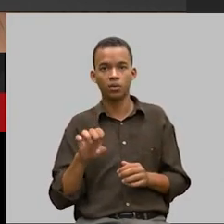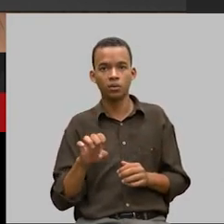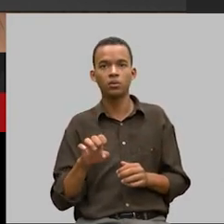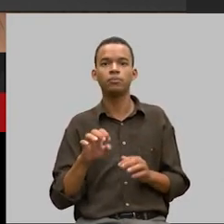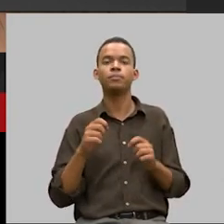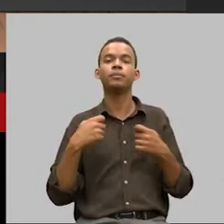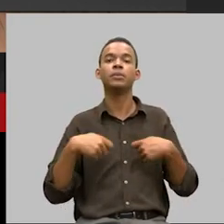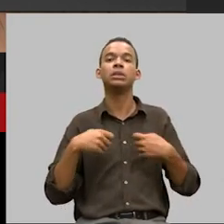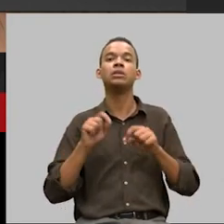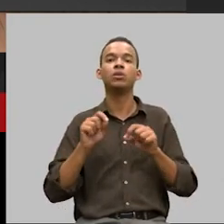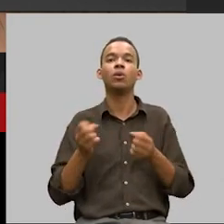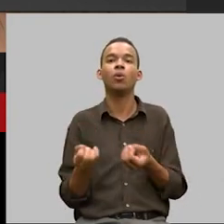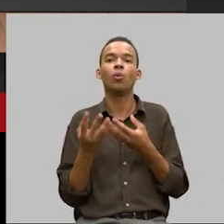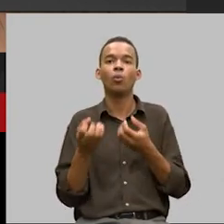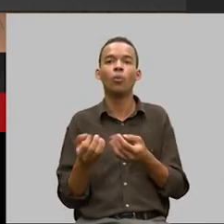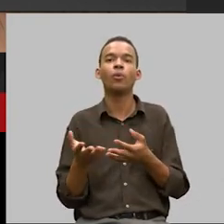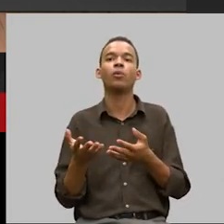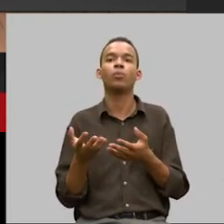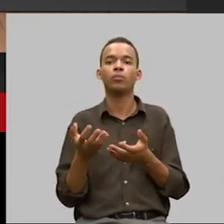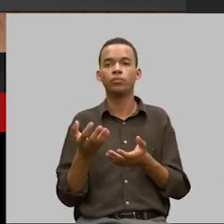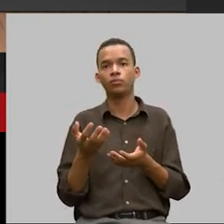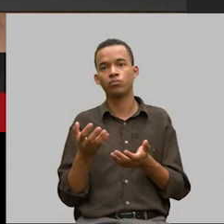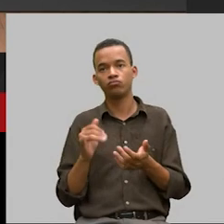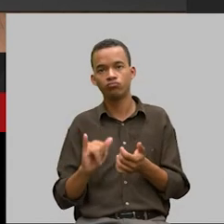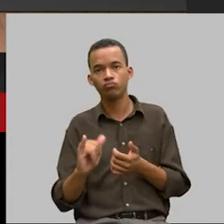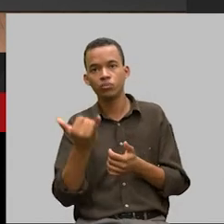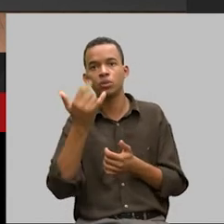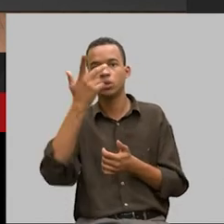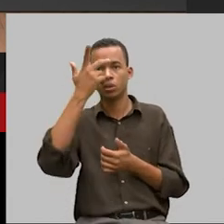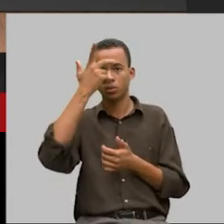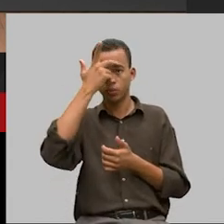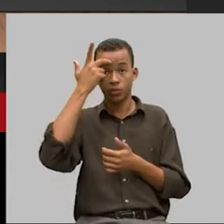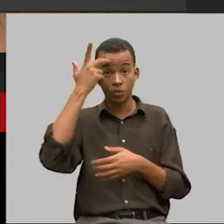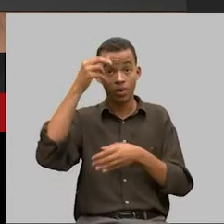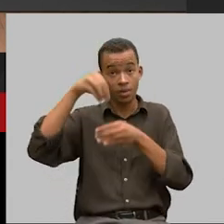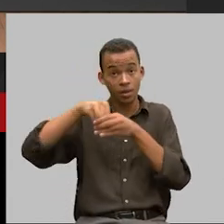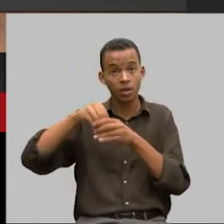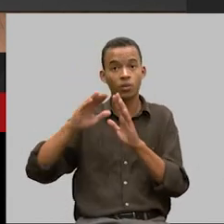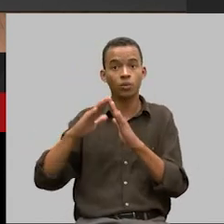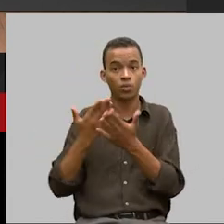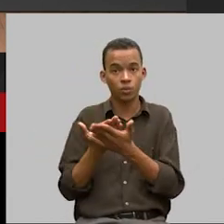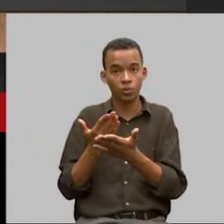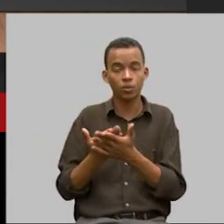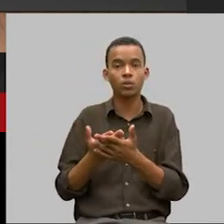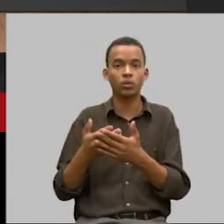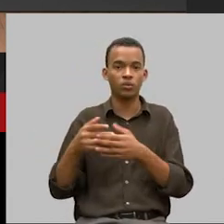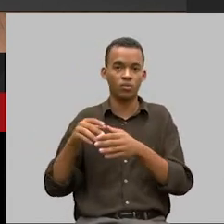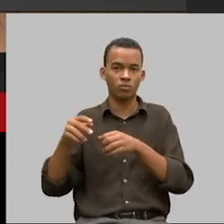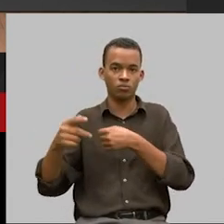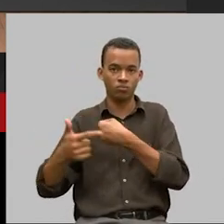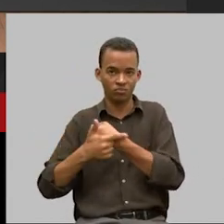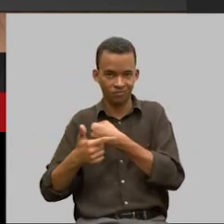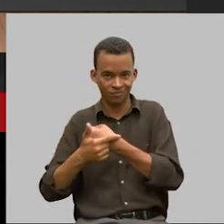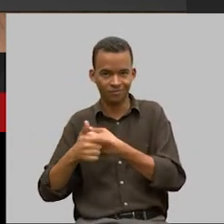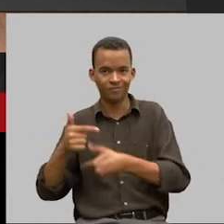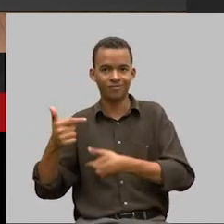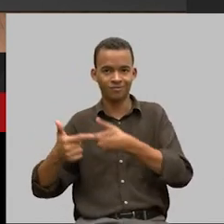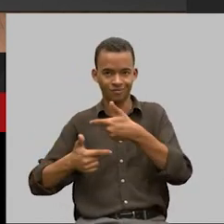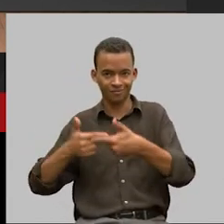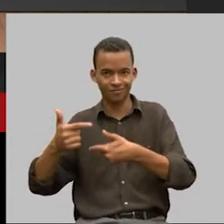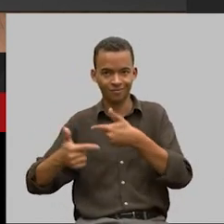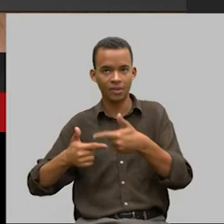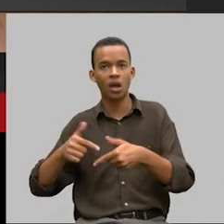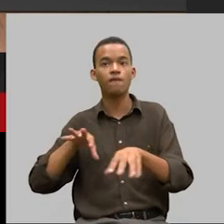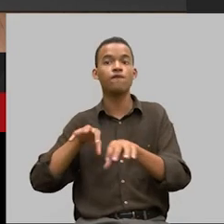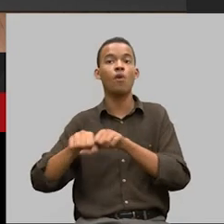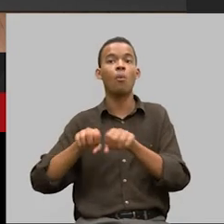formação continuada dos profissionais da Educação Básica dentre eles pros aqueles da Educação do campo já